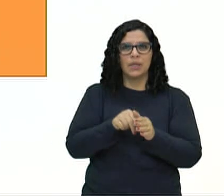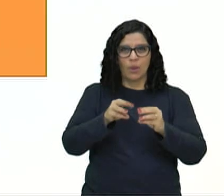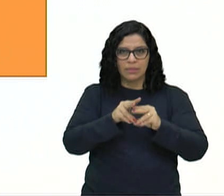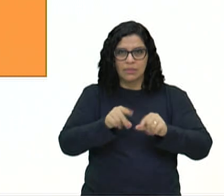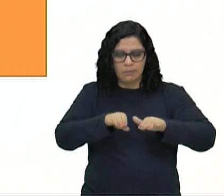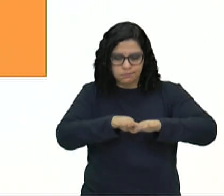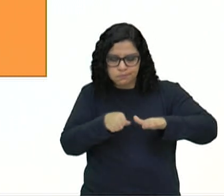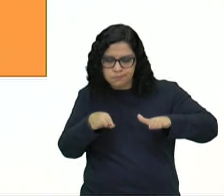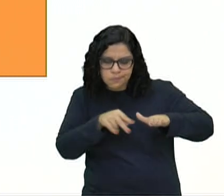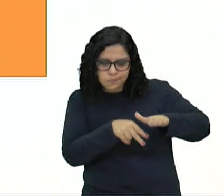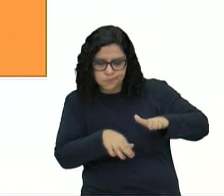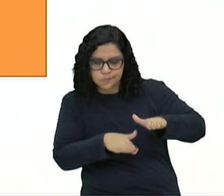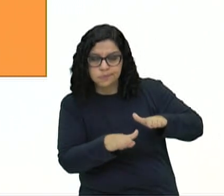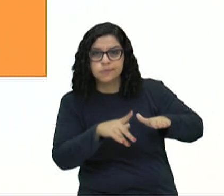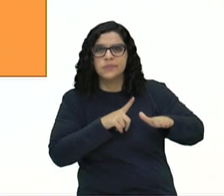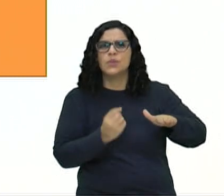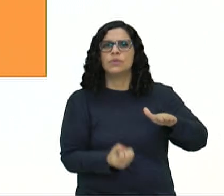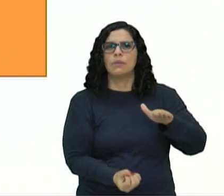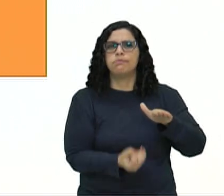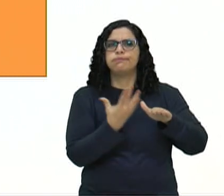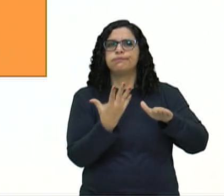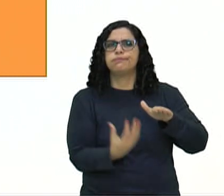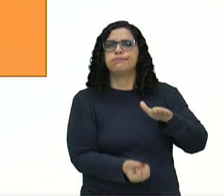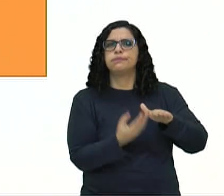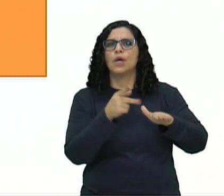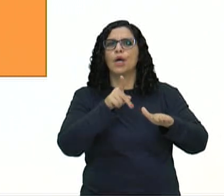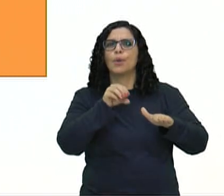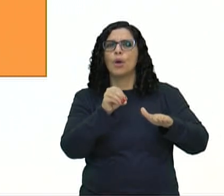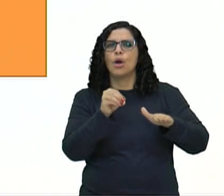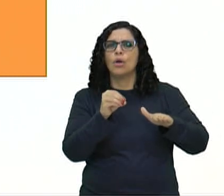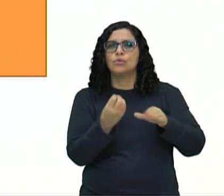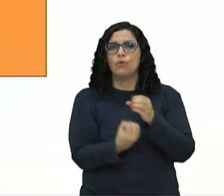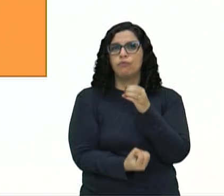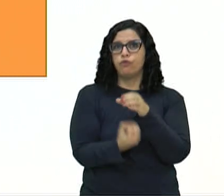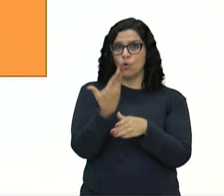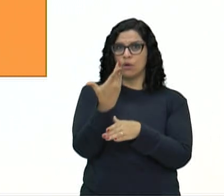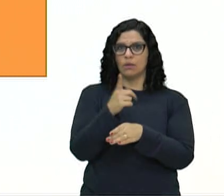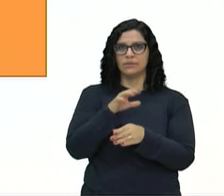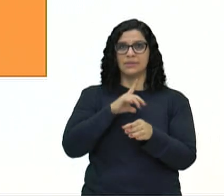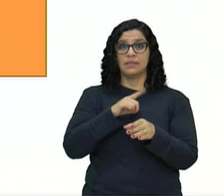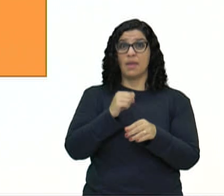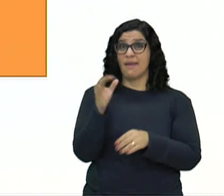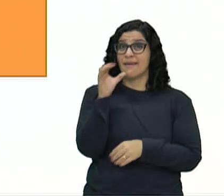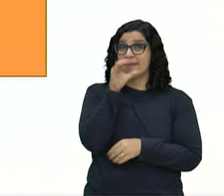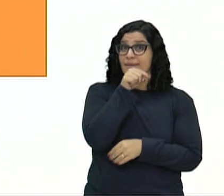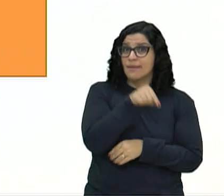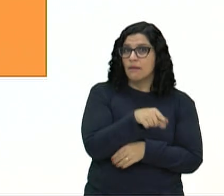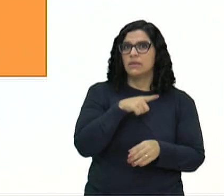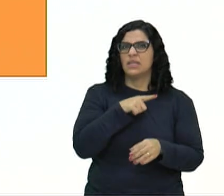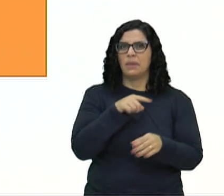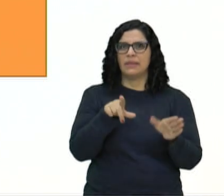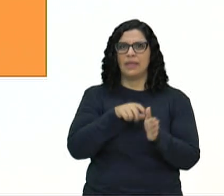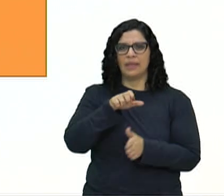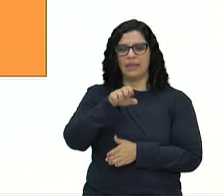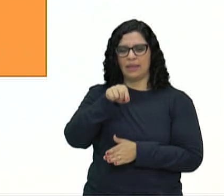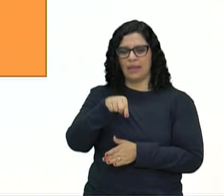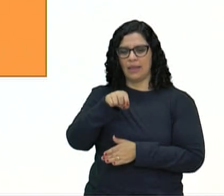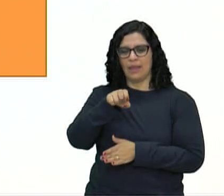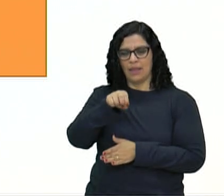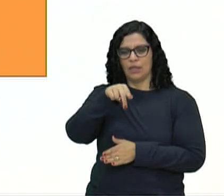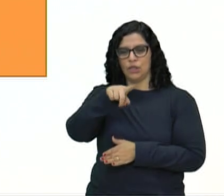marítimo, por onde vem poeira vulcânica, que aí a temperatura é elevada, muito enxofre,